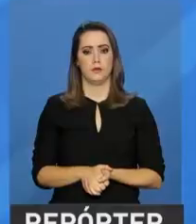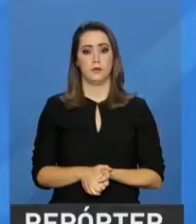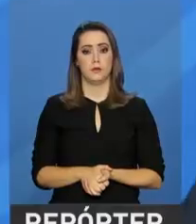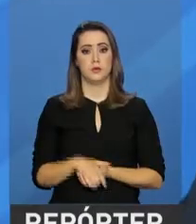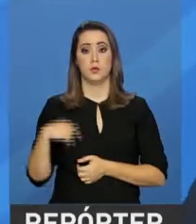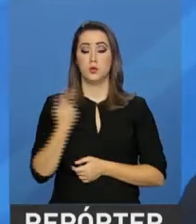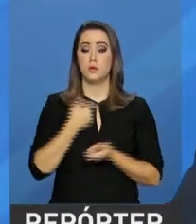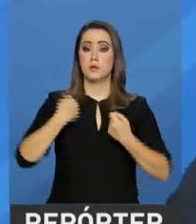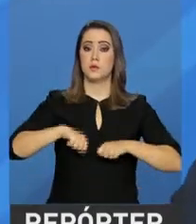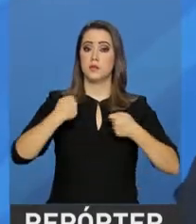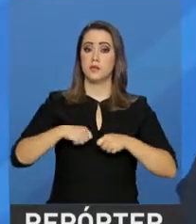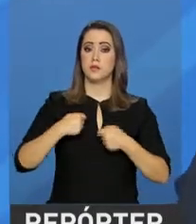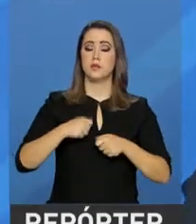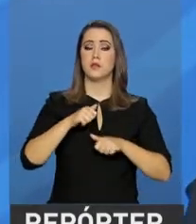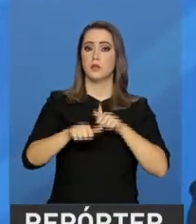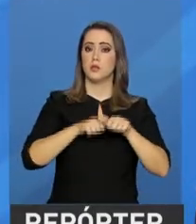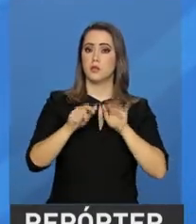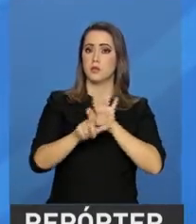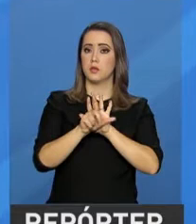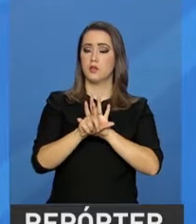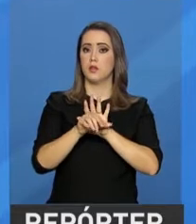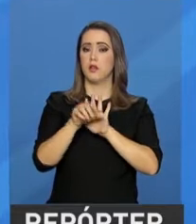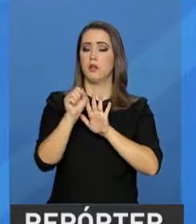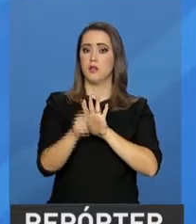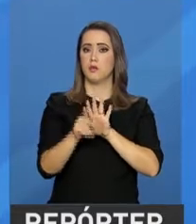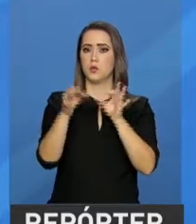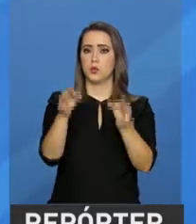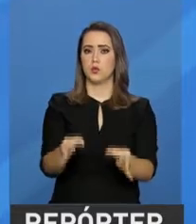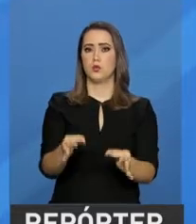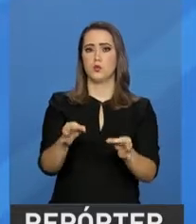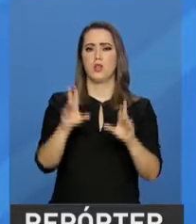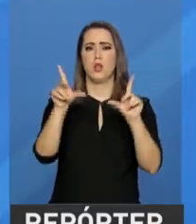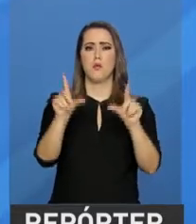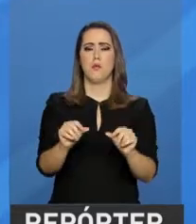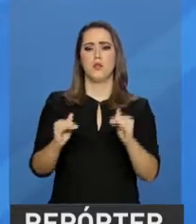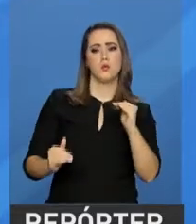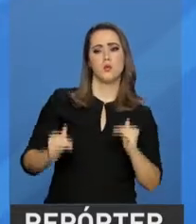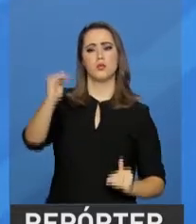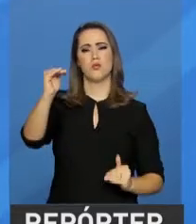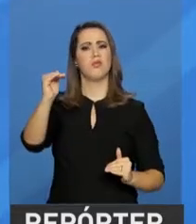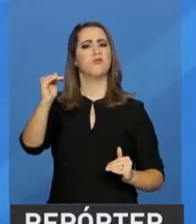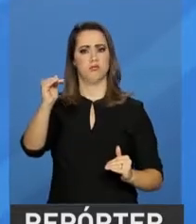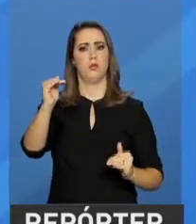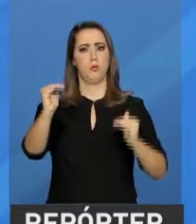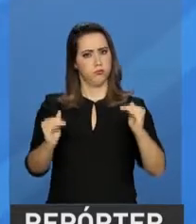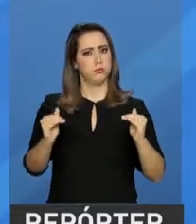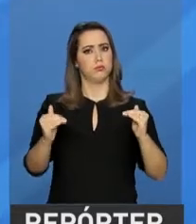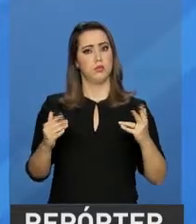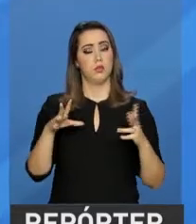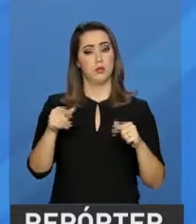precisamos de uma previdência mais justa e menos desigual para todos os brasileiros